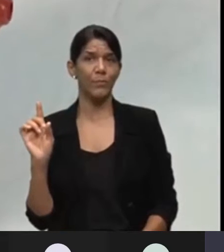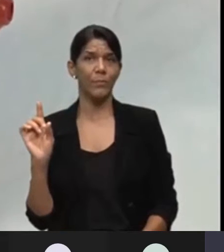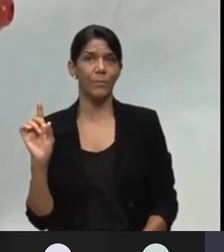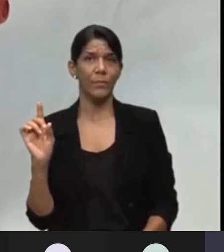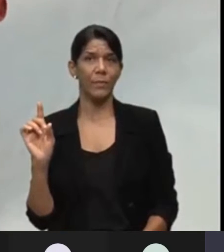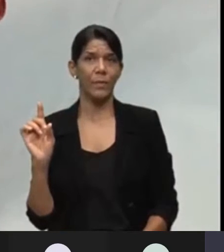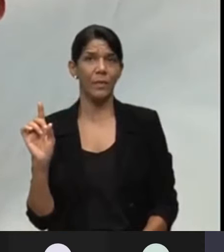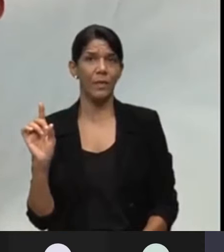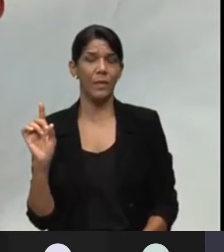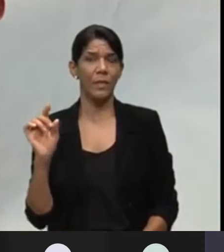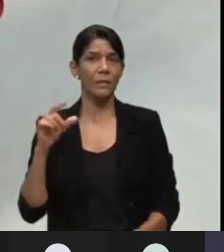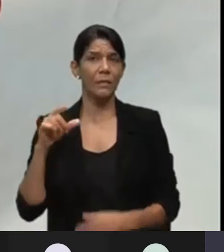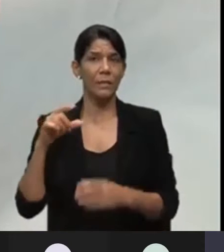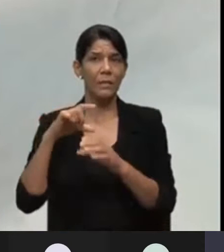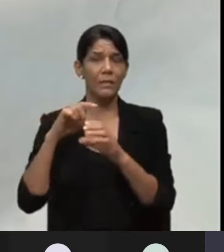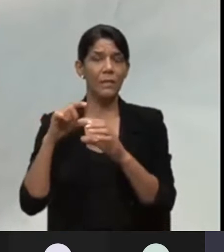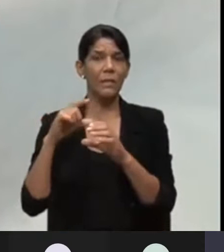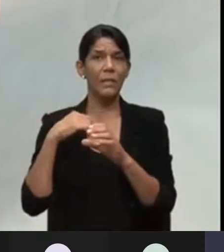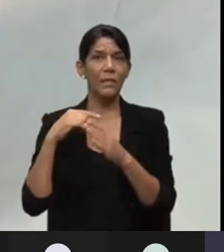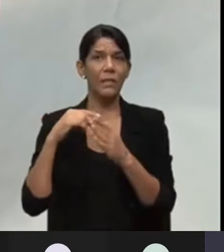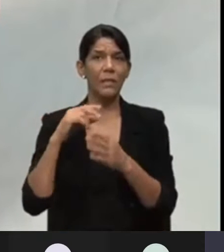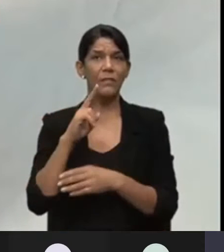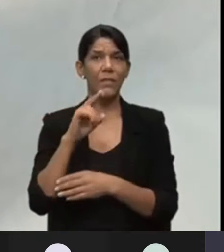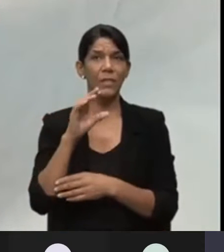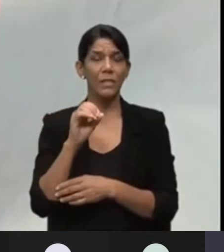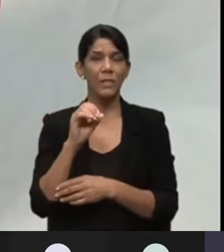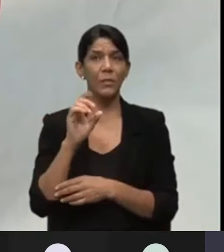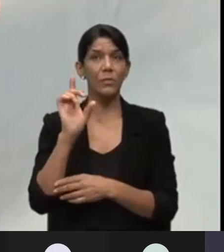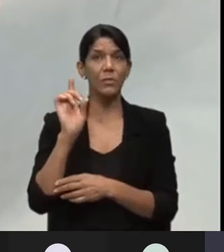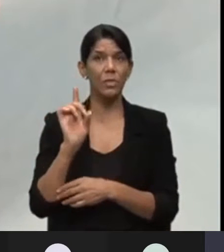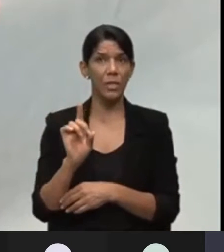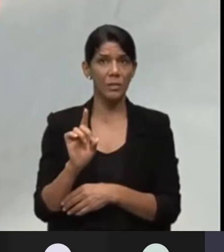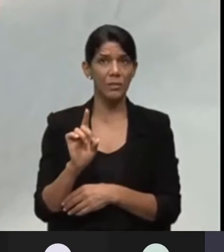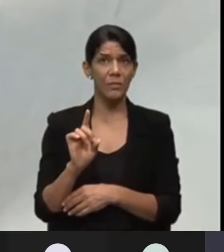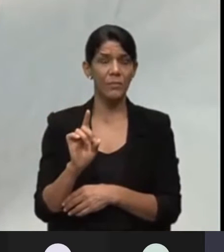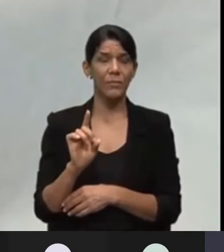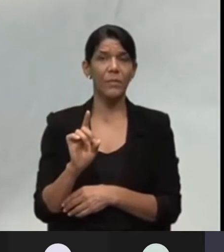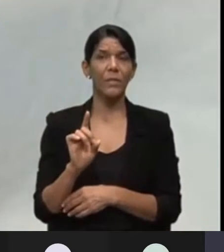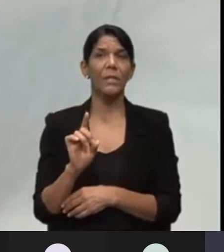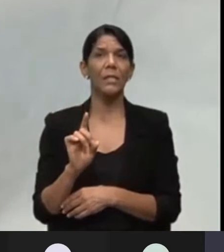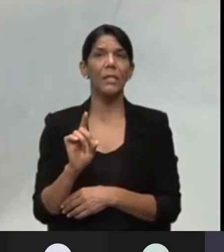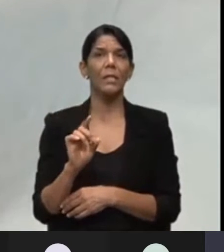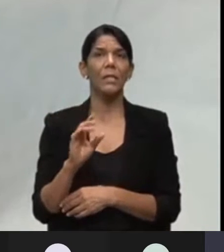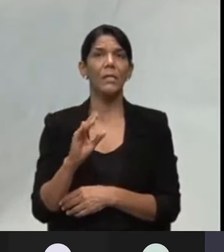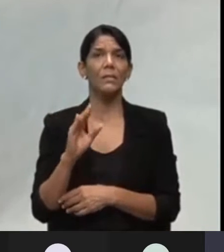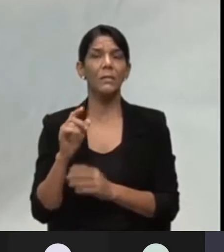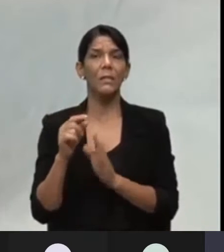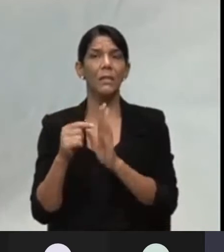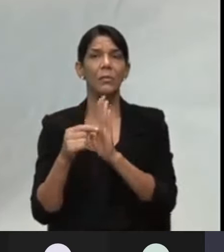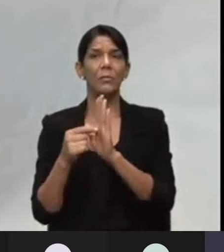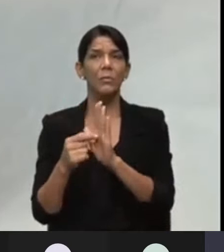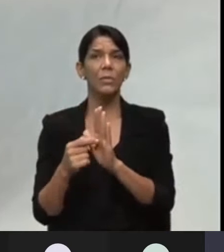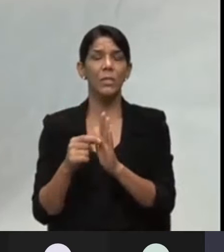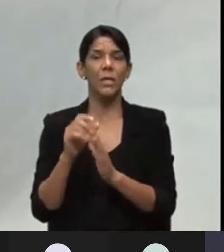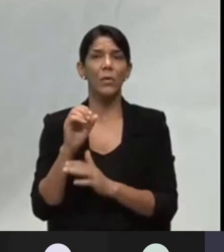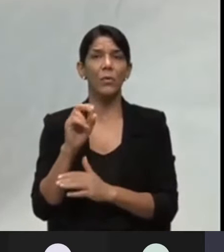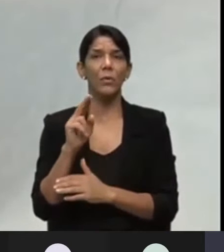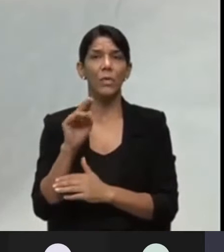né, a aurícula é essa pontinha, esse triângulozinho aí na frente, ventrículo direito, átrio direito, e essa pontinha que eu apontei